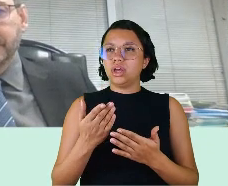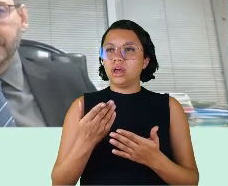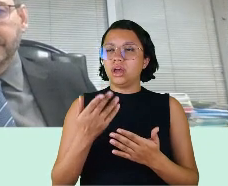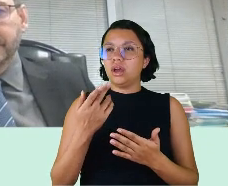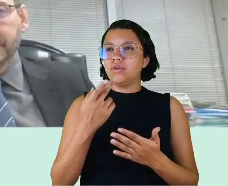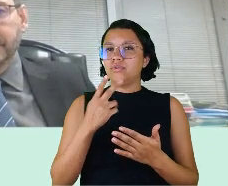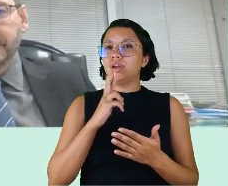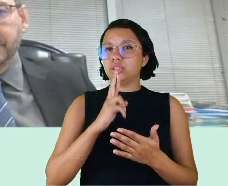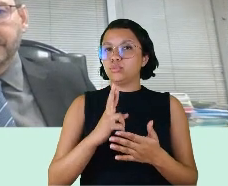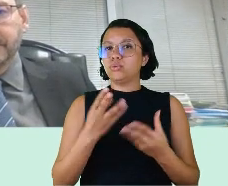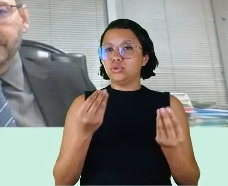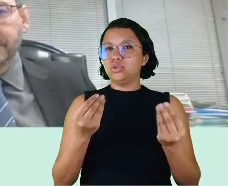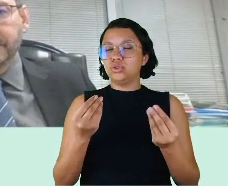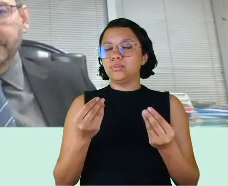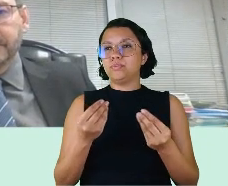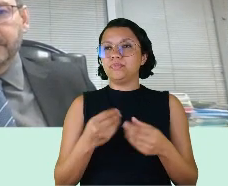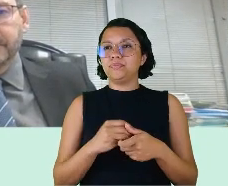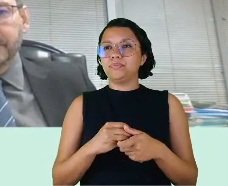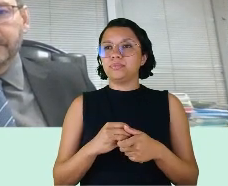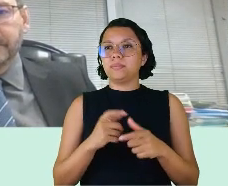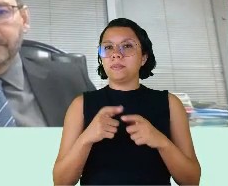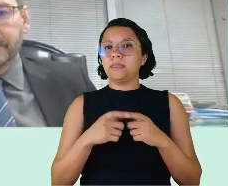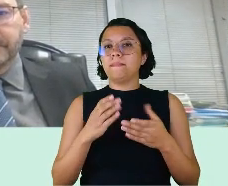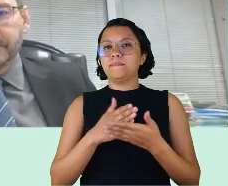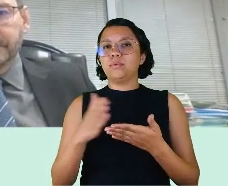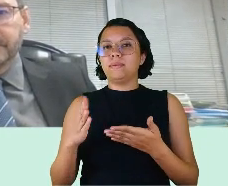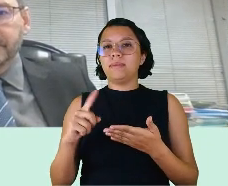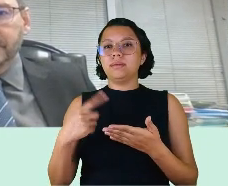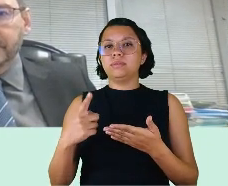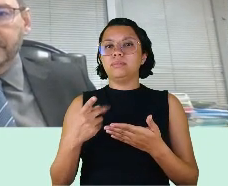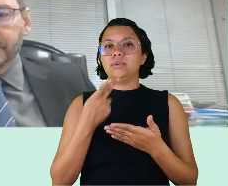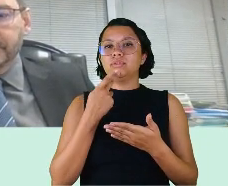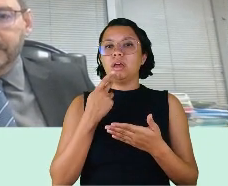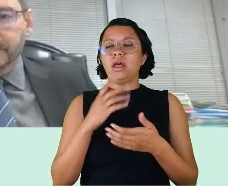dose respondida, mas que eu repasso na sequência. Décio.